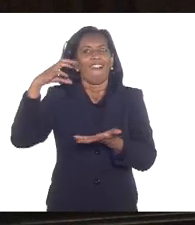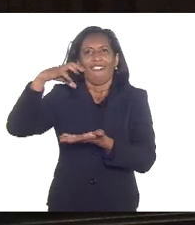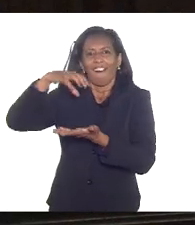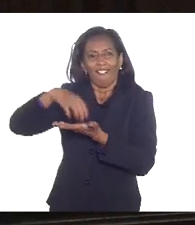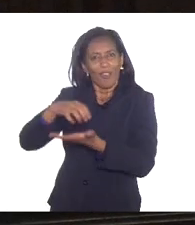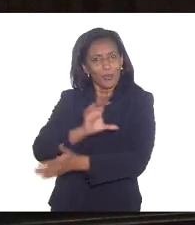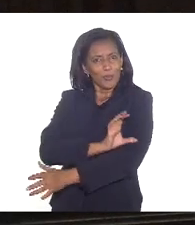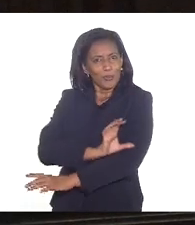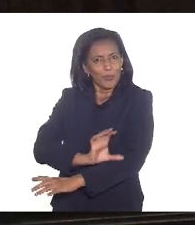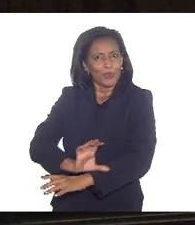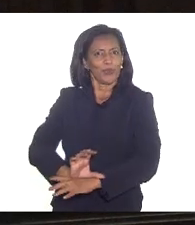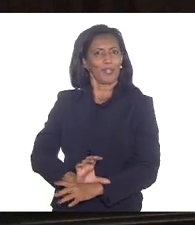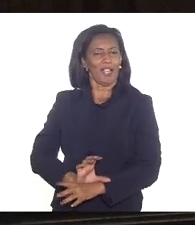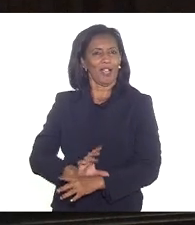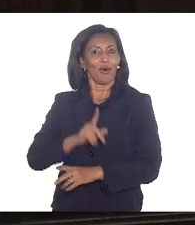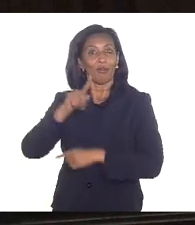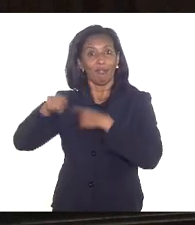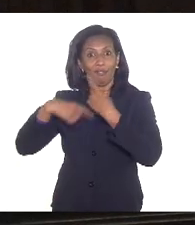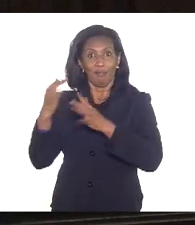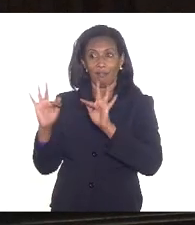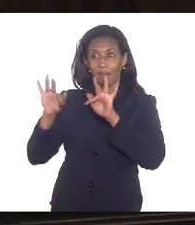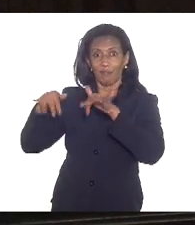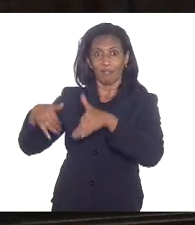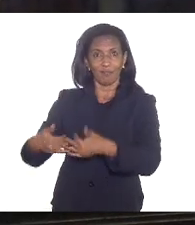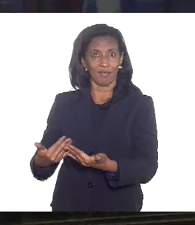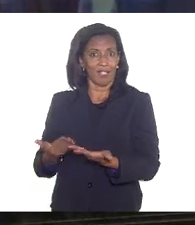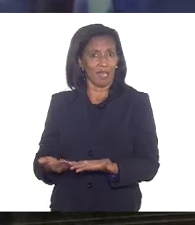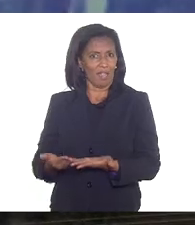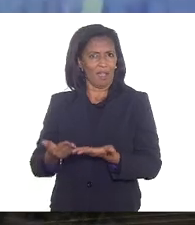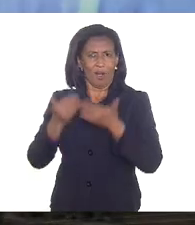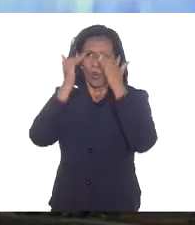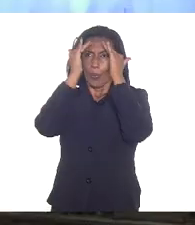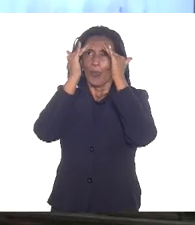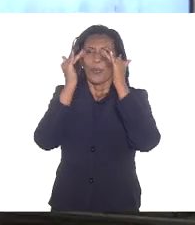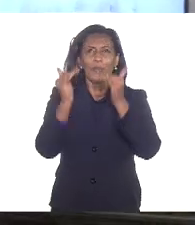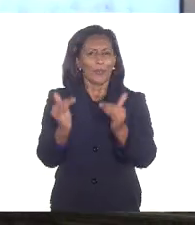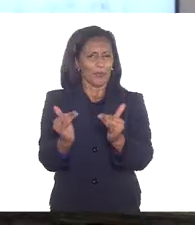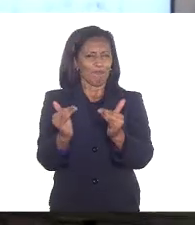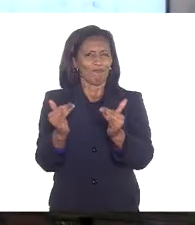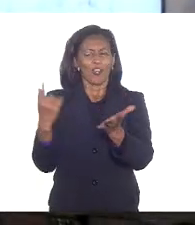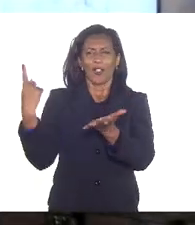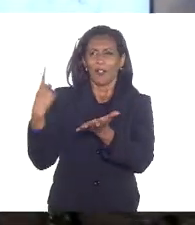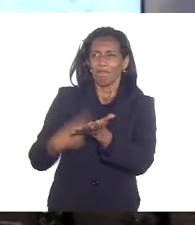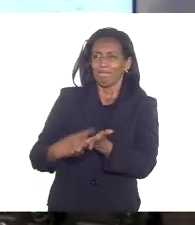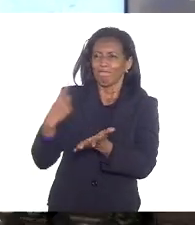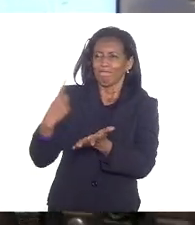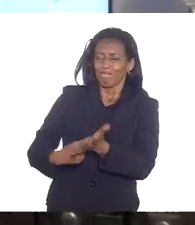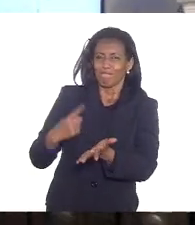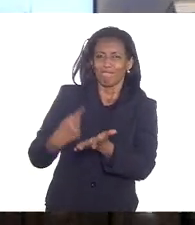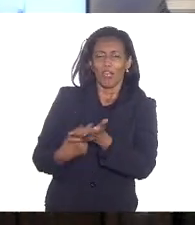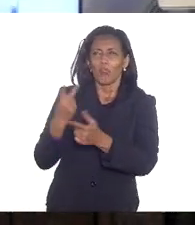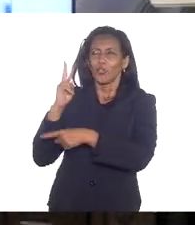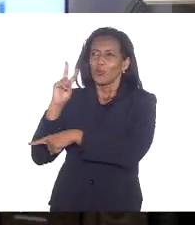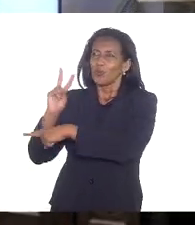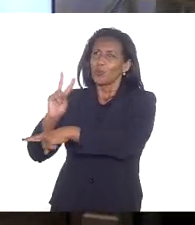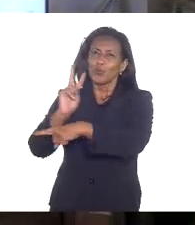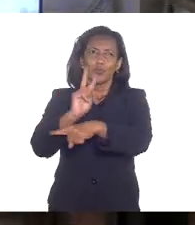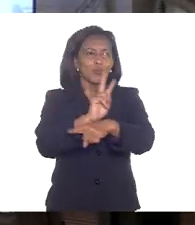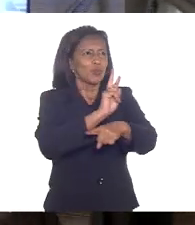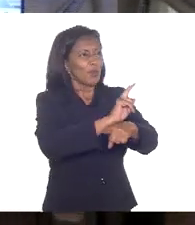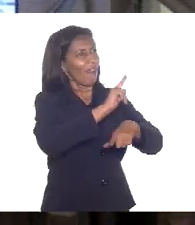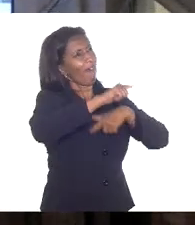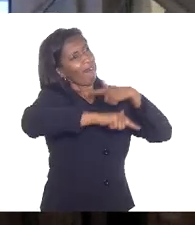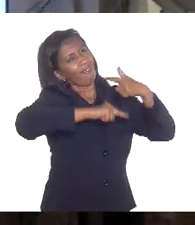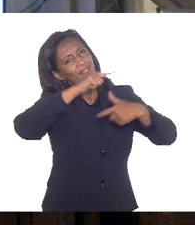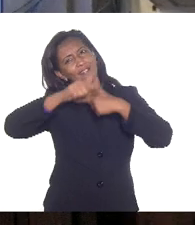cultural acho que nós vamos encerrar cumprindo a nossa missão de proteger